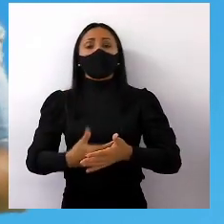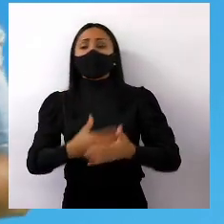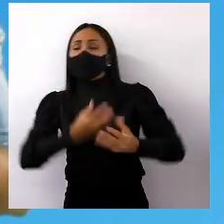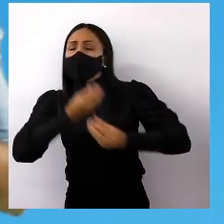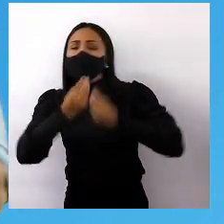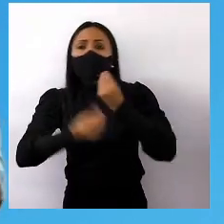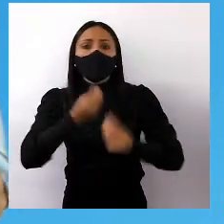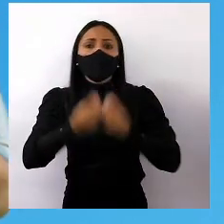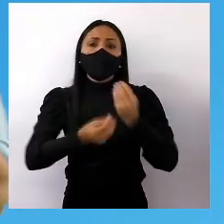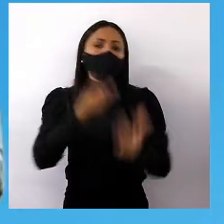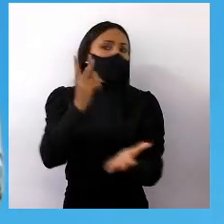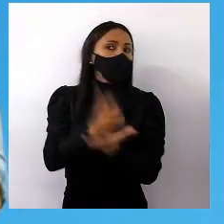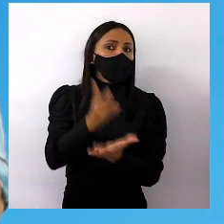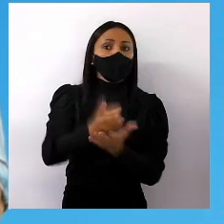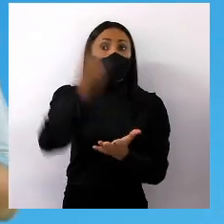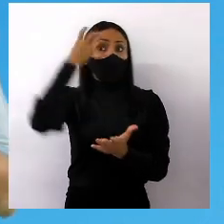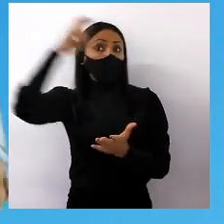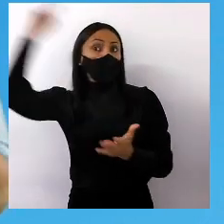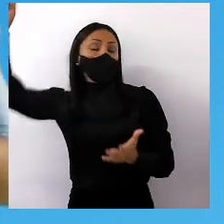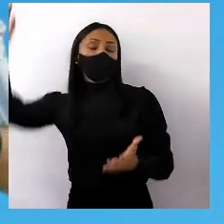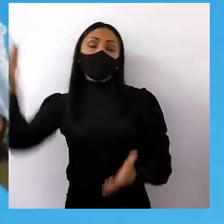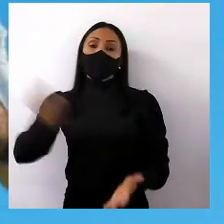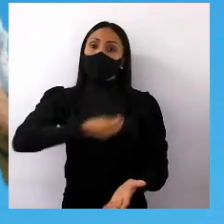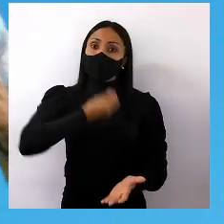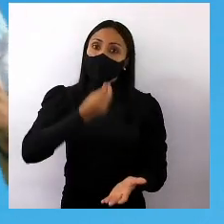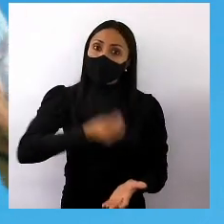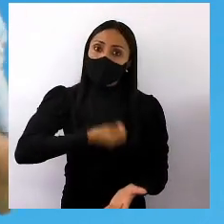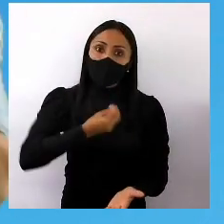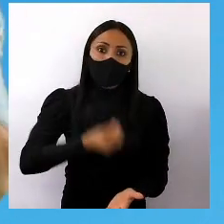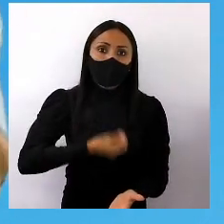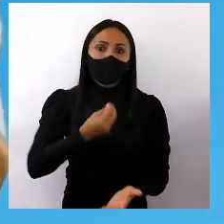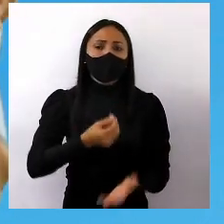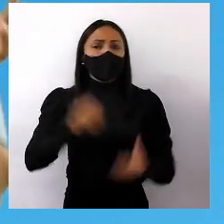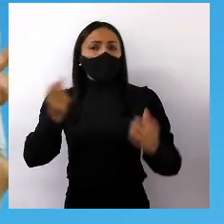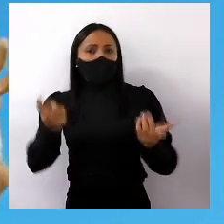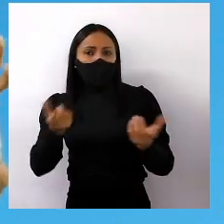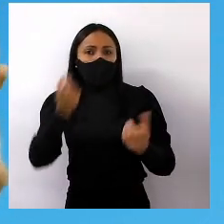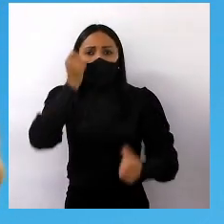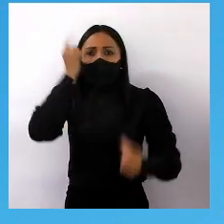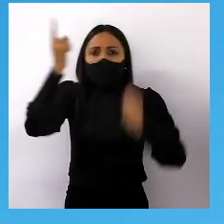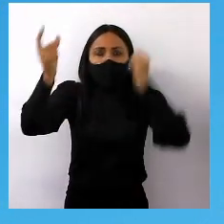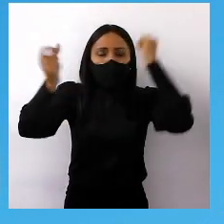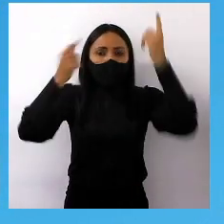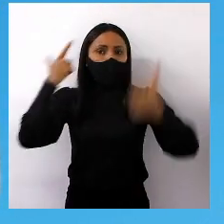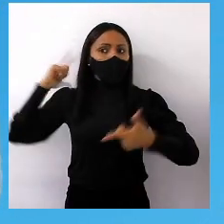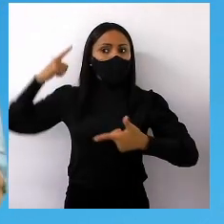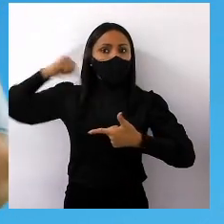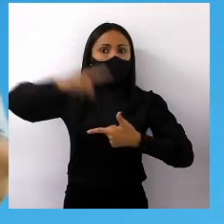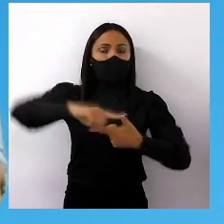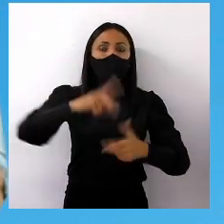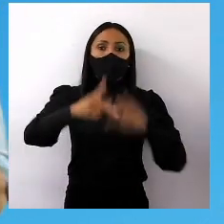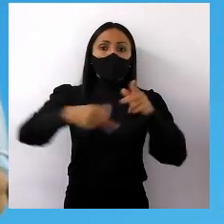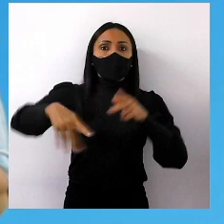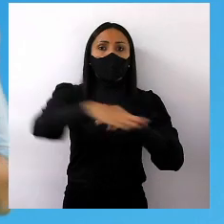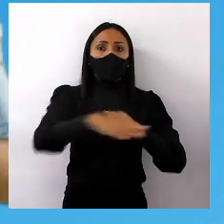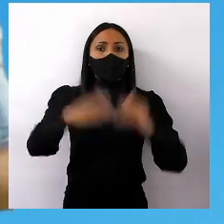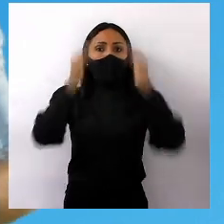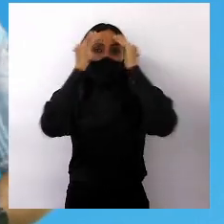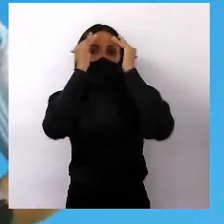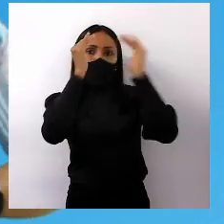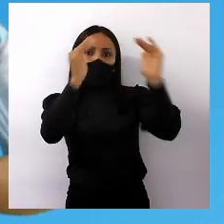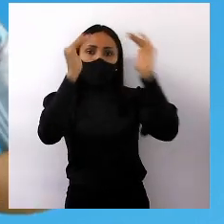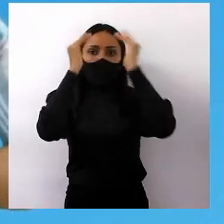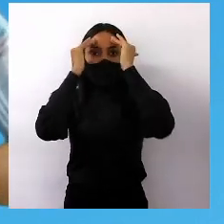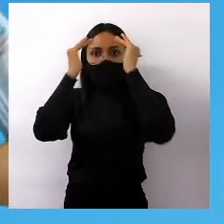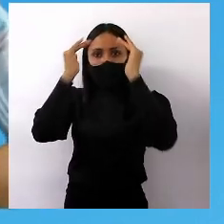como manter uma cultura viva e como criar uma tradição popular, respeitada, que